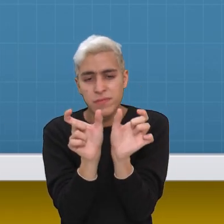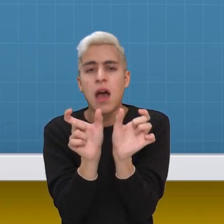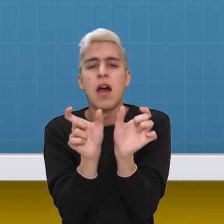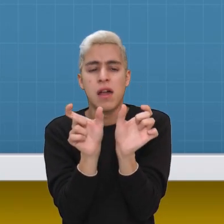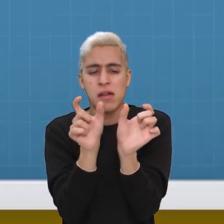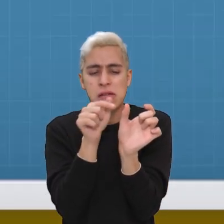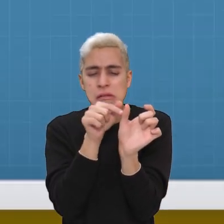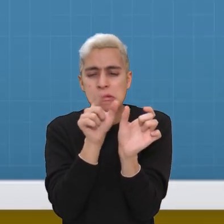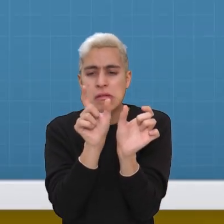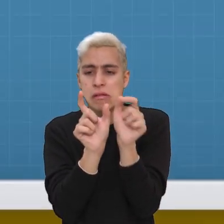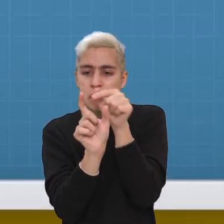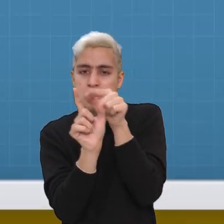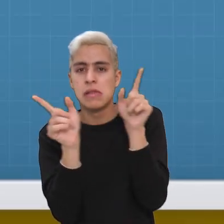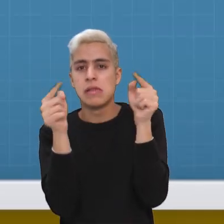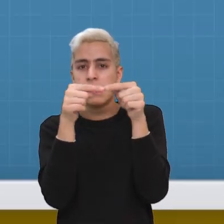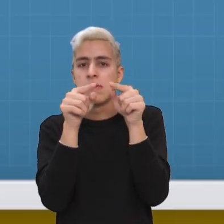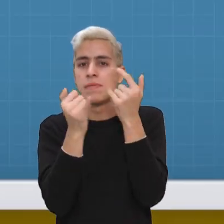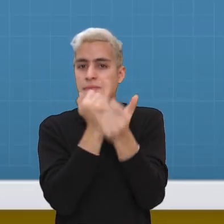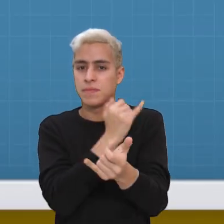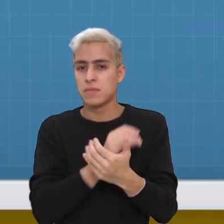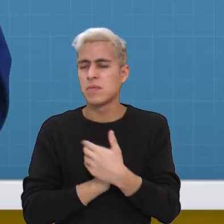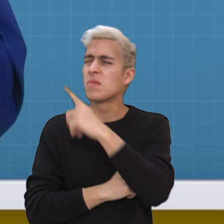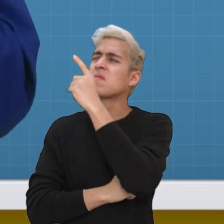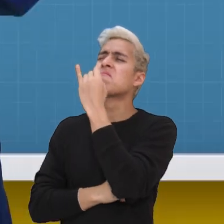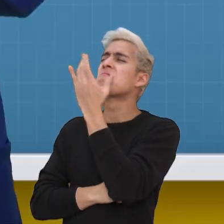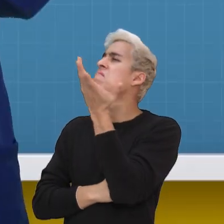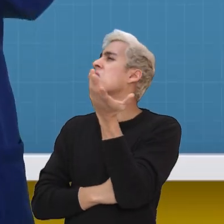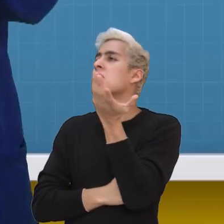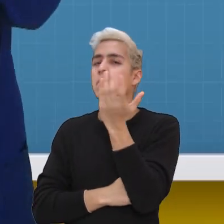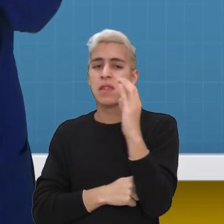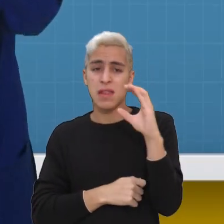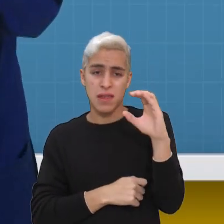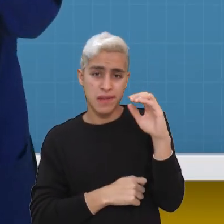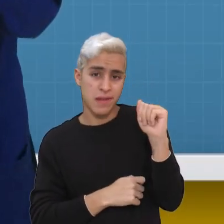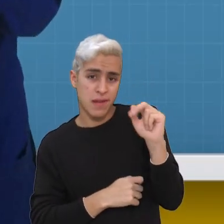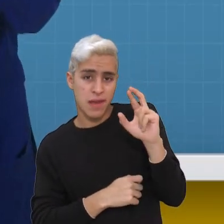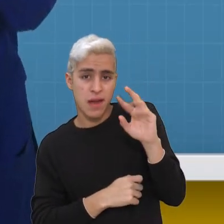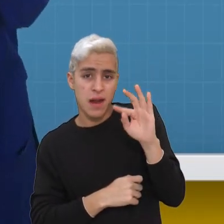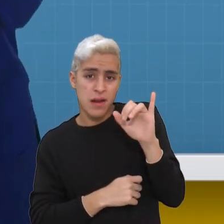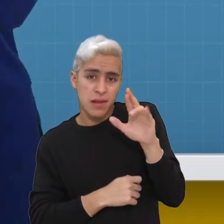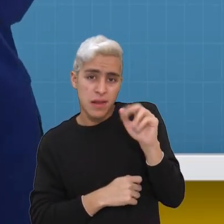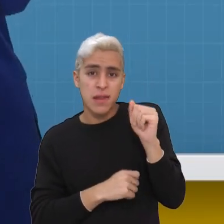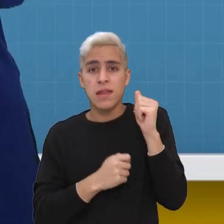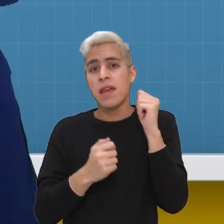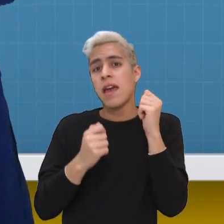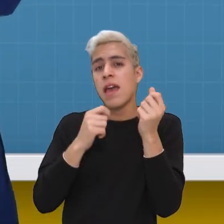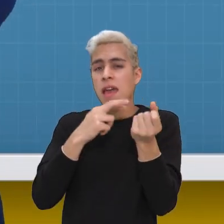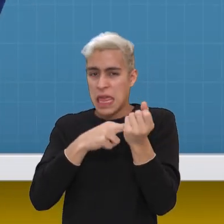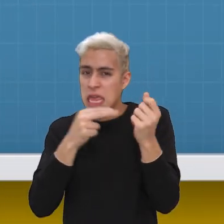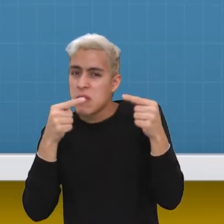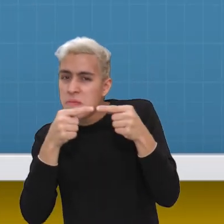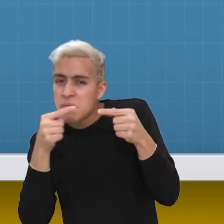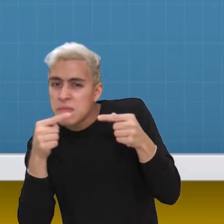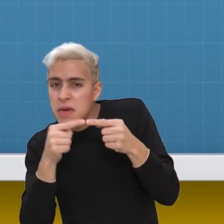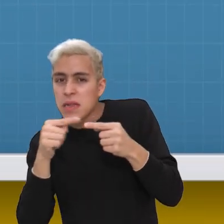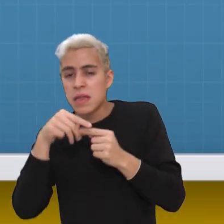palavras. Exemplo, professora. Carteira rima com